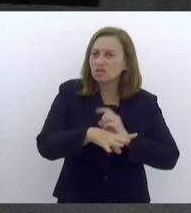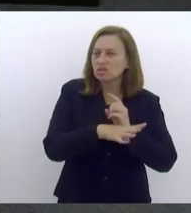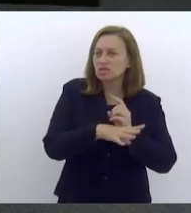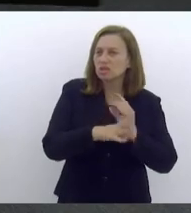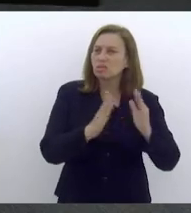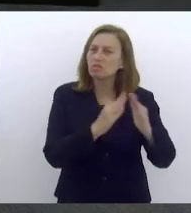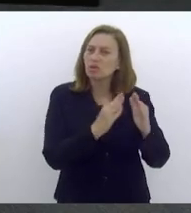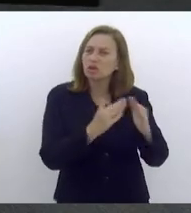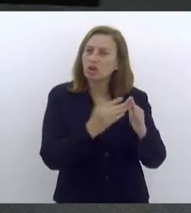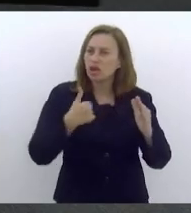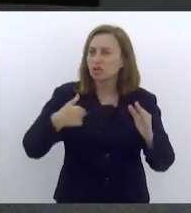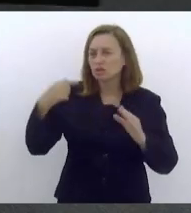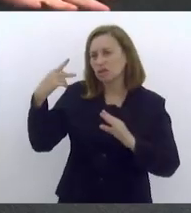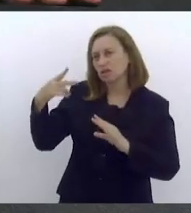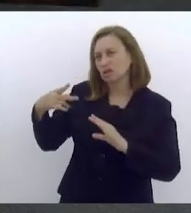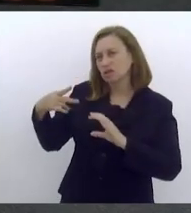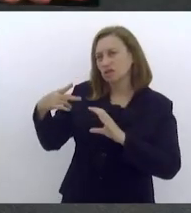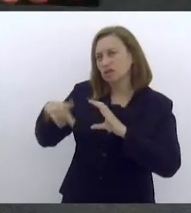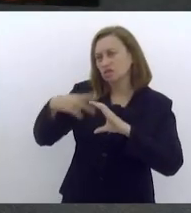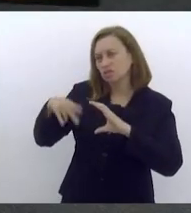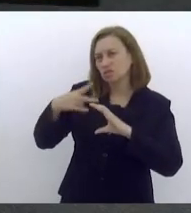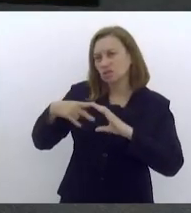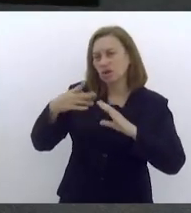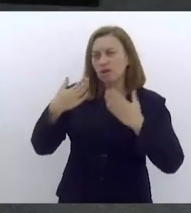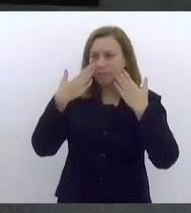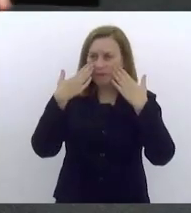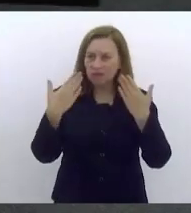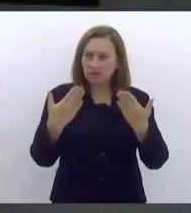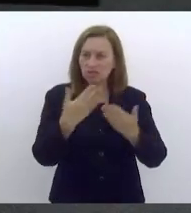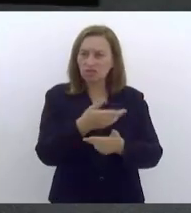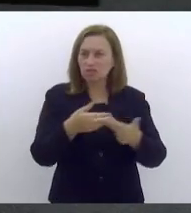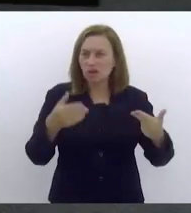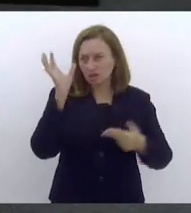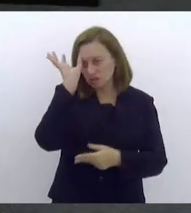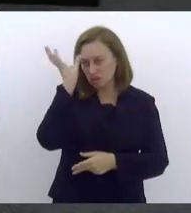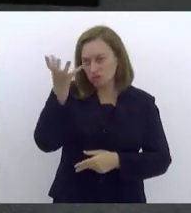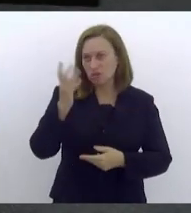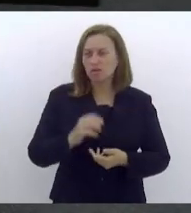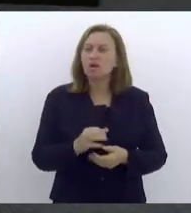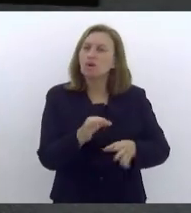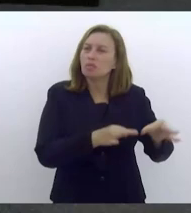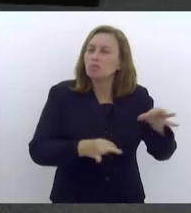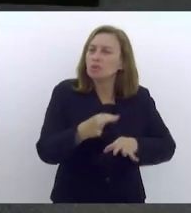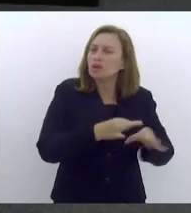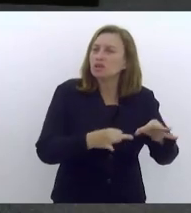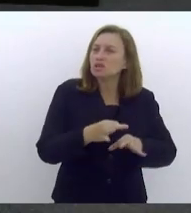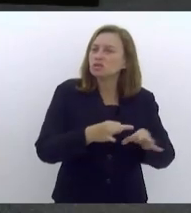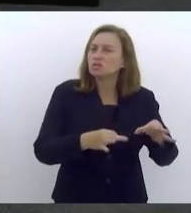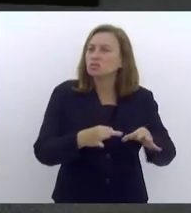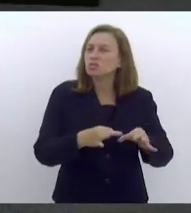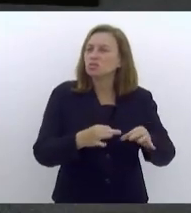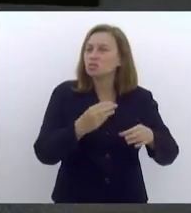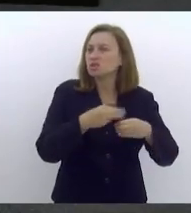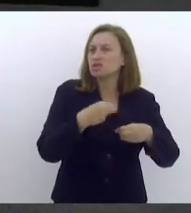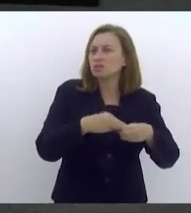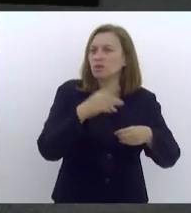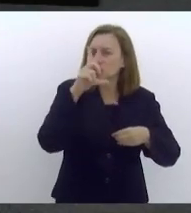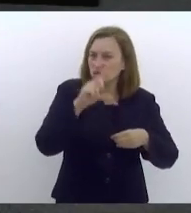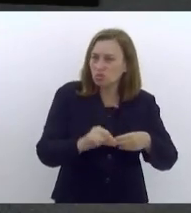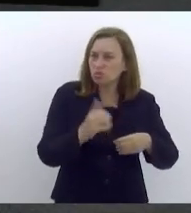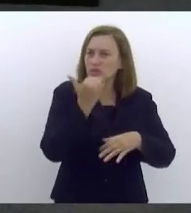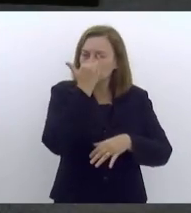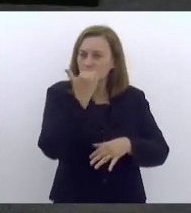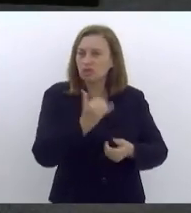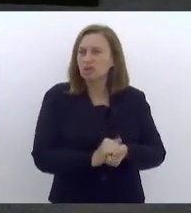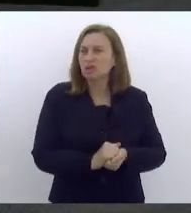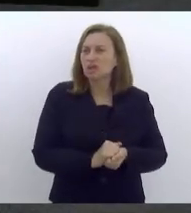na Câmara Municipal, apresentando as soluções. Era a atualização do Plano Municipal de Redução de Riscos, era a realização da